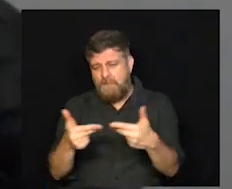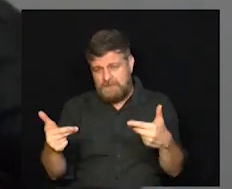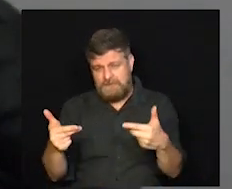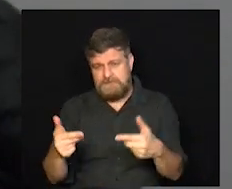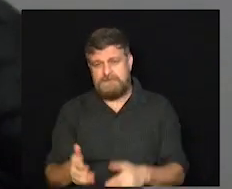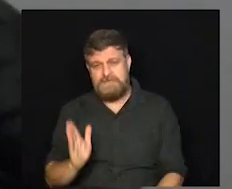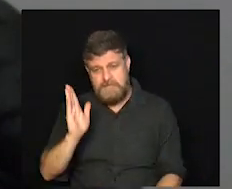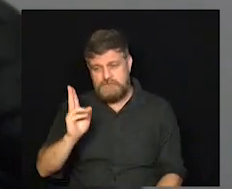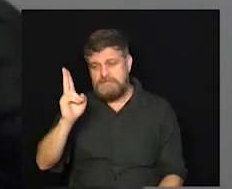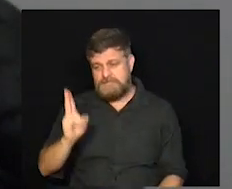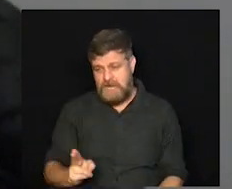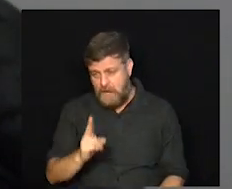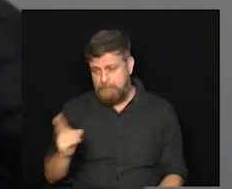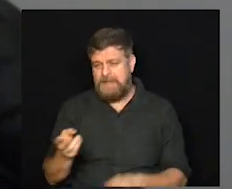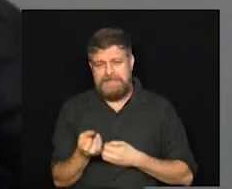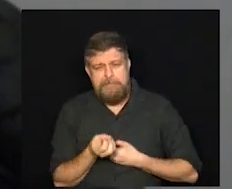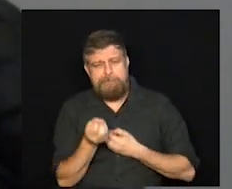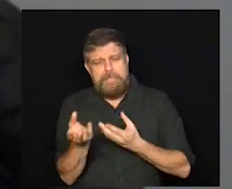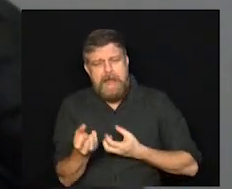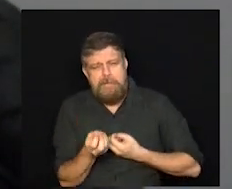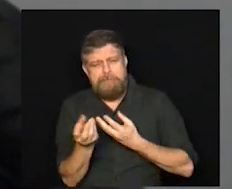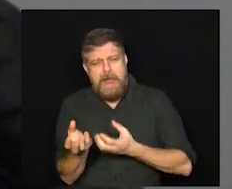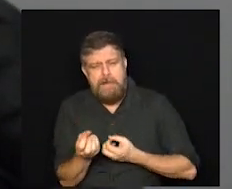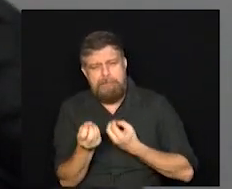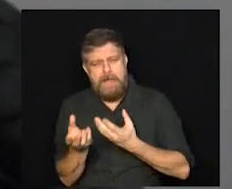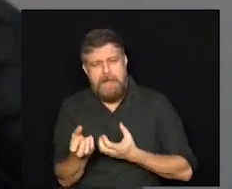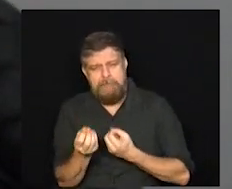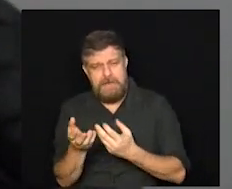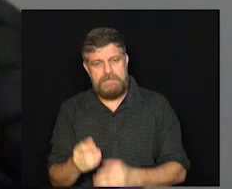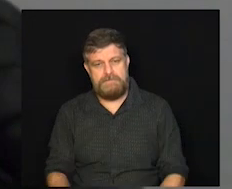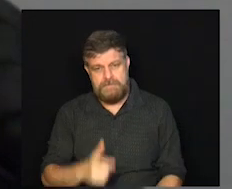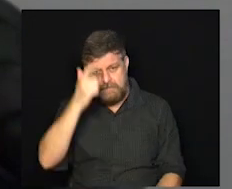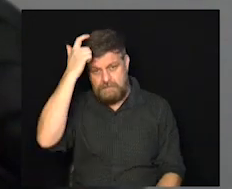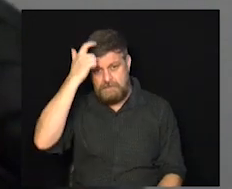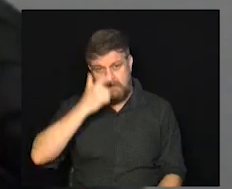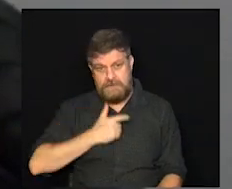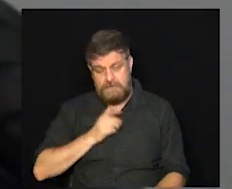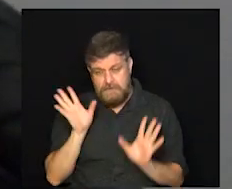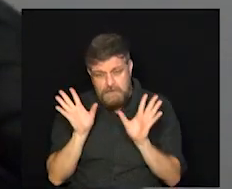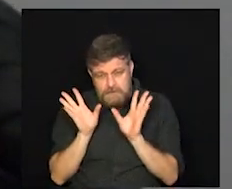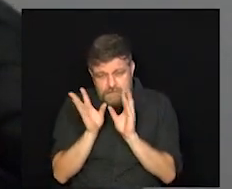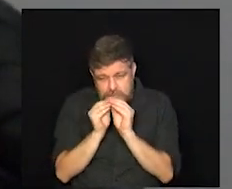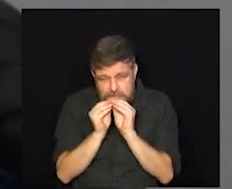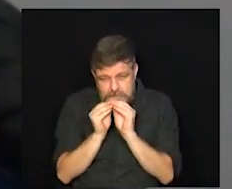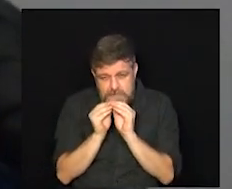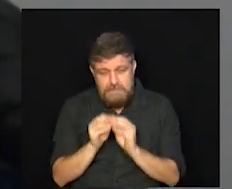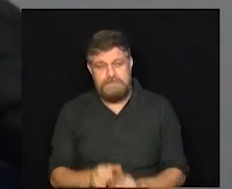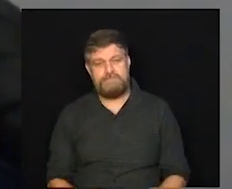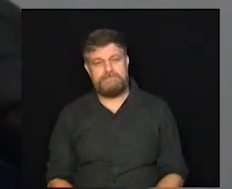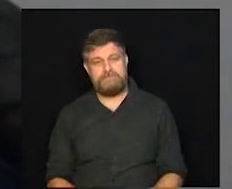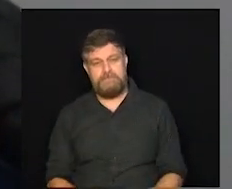colocadas pelo Padre André, então eu vou ser mais sucinto, eu diria, né?